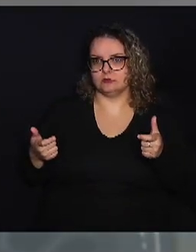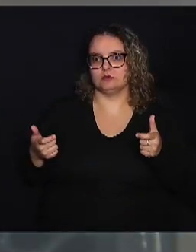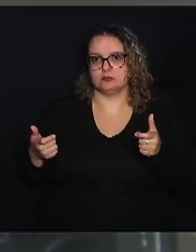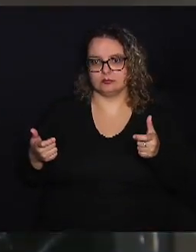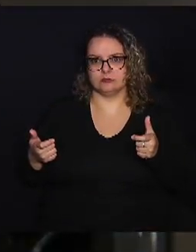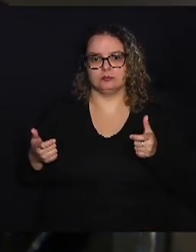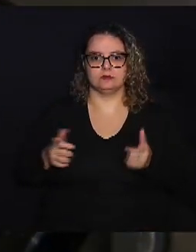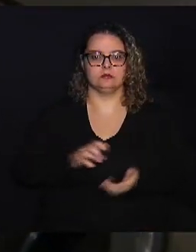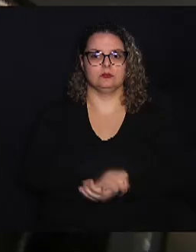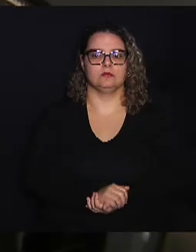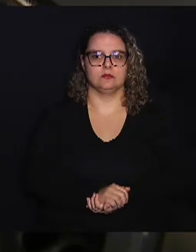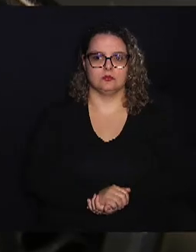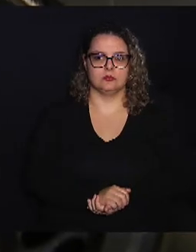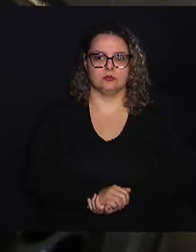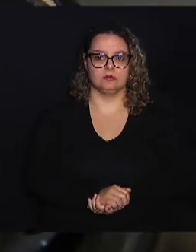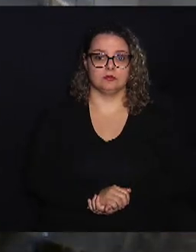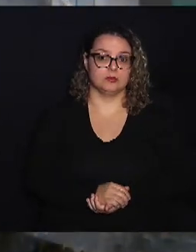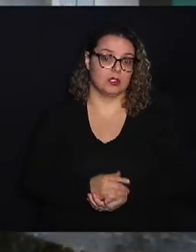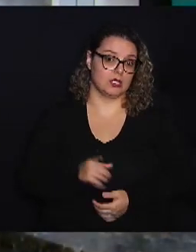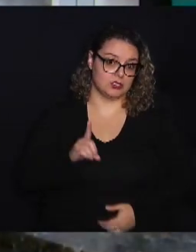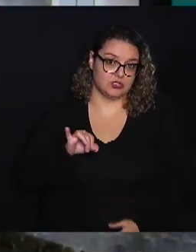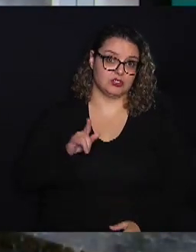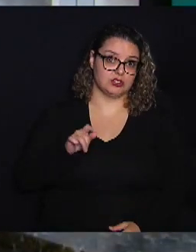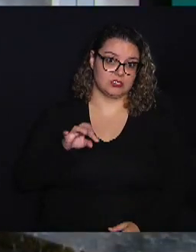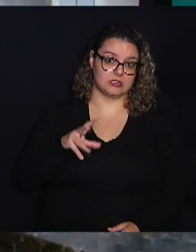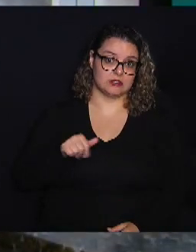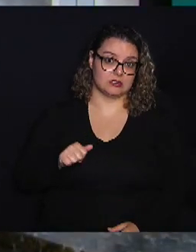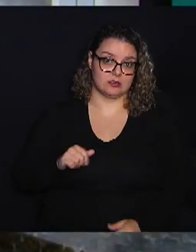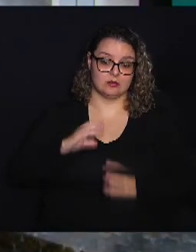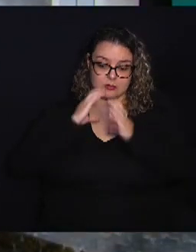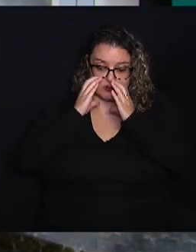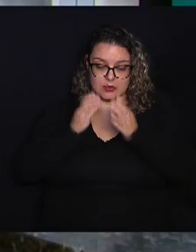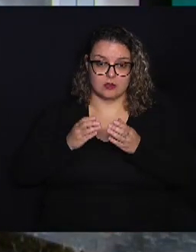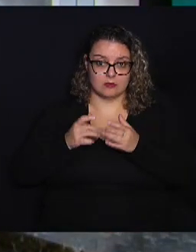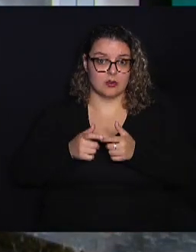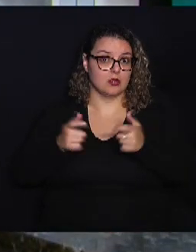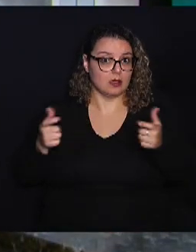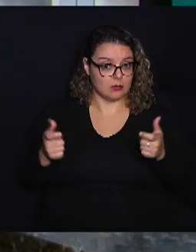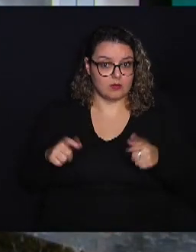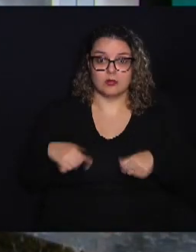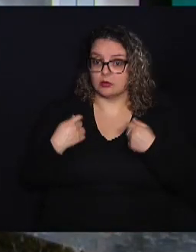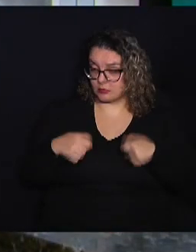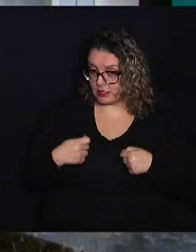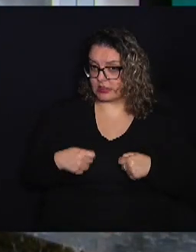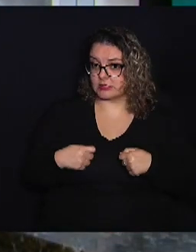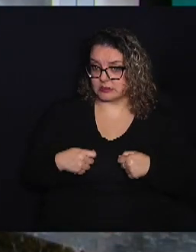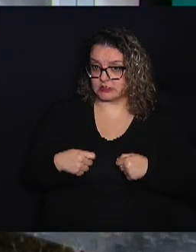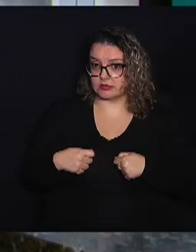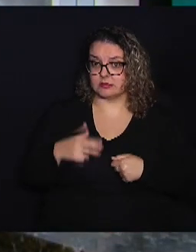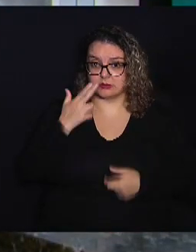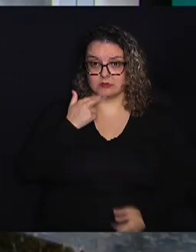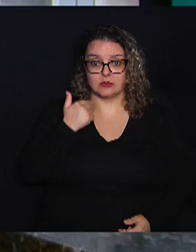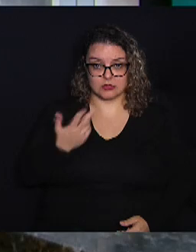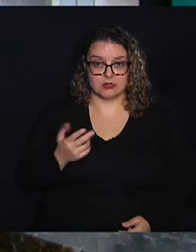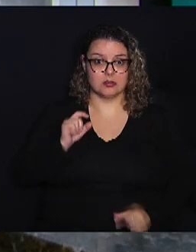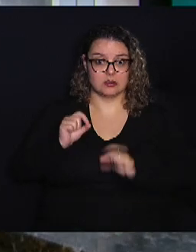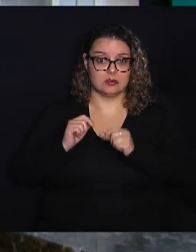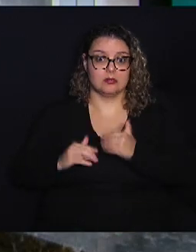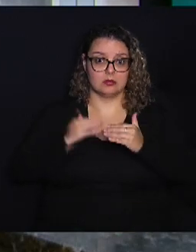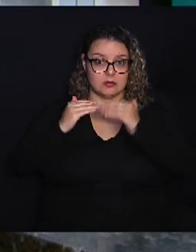na digestão da capivara, porque grande parte do que a capivara precisa para se nutrir, quem produz